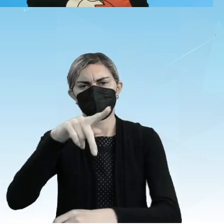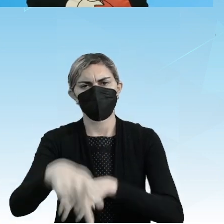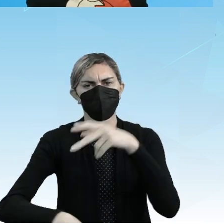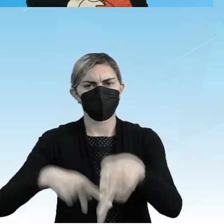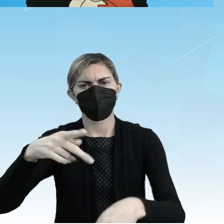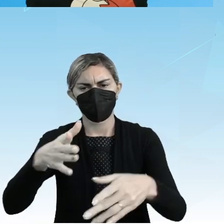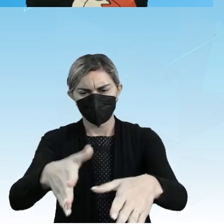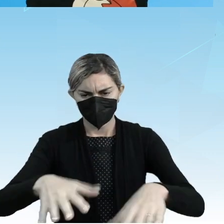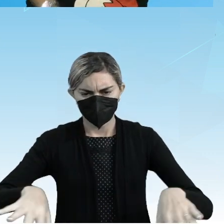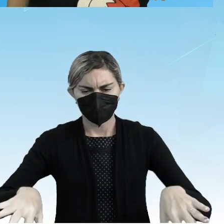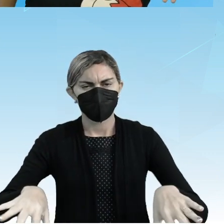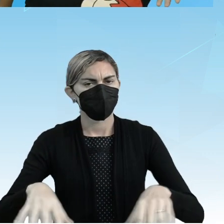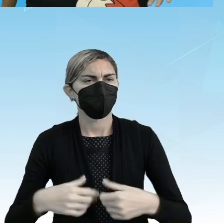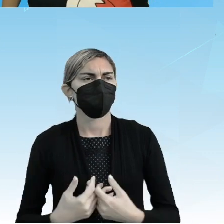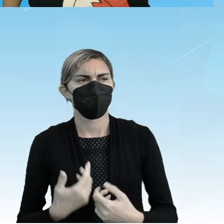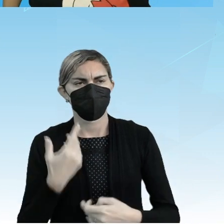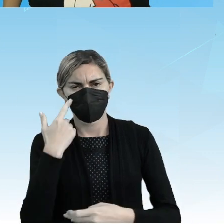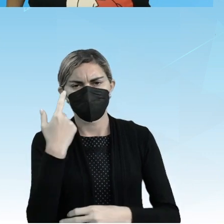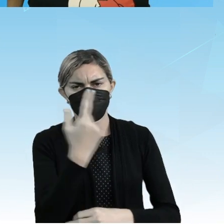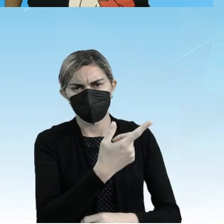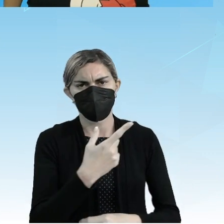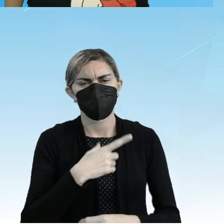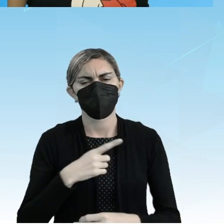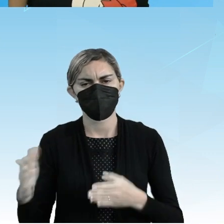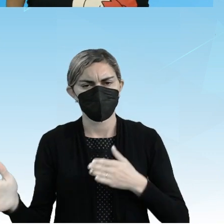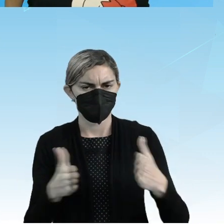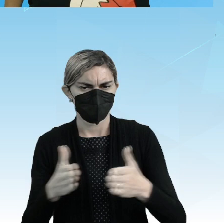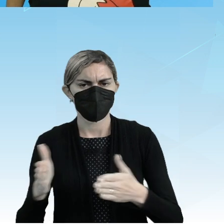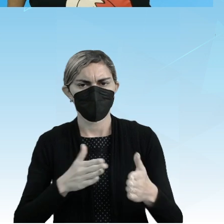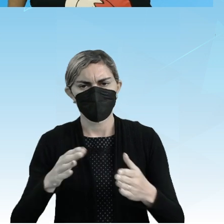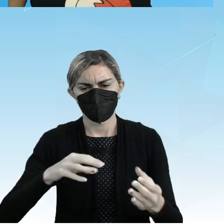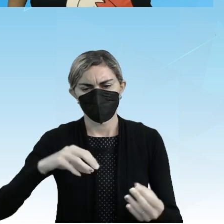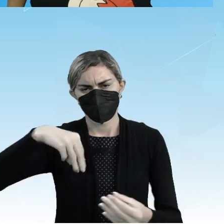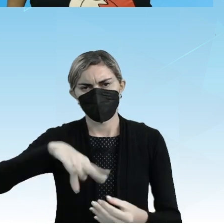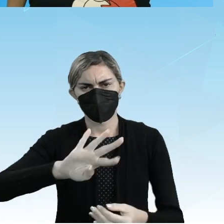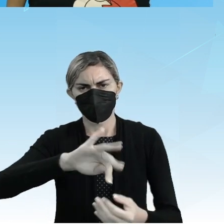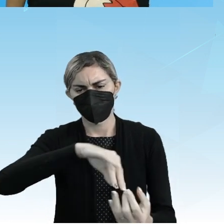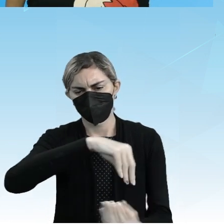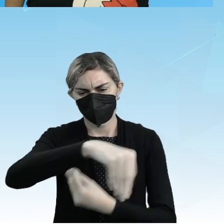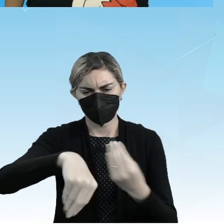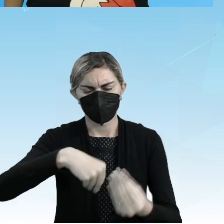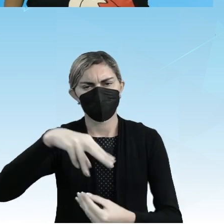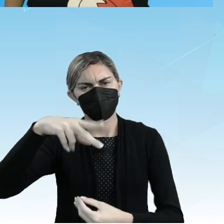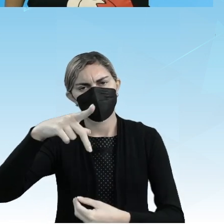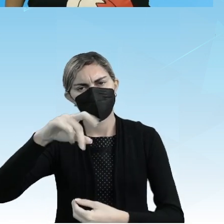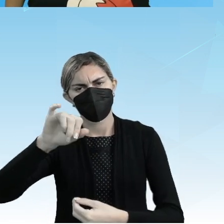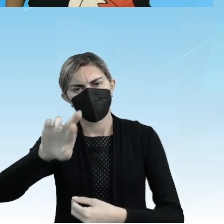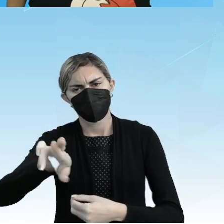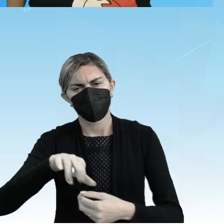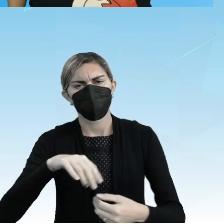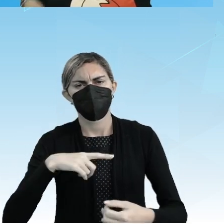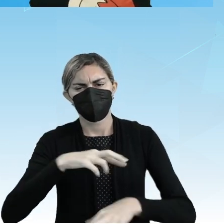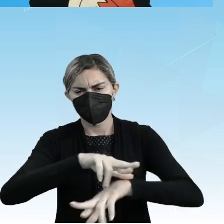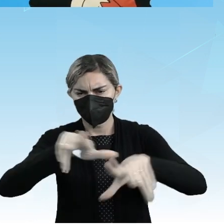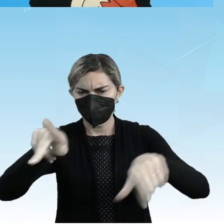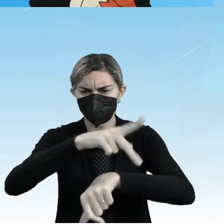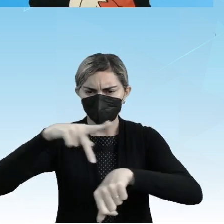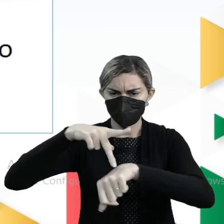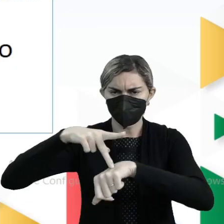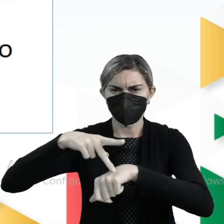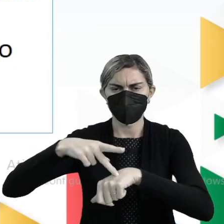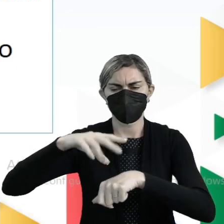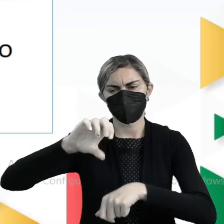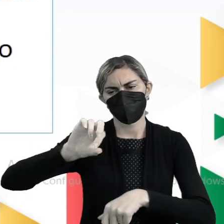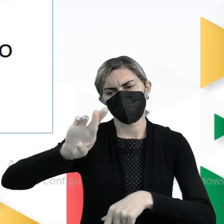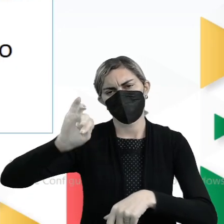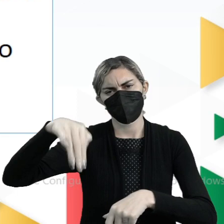estava dividido. Então, nesse período chamado de multipolar, para designar as várias potências que dominavam a ordem